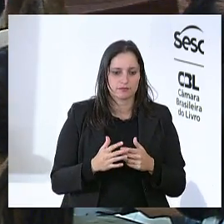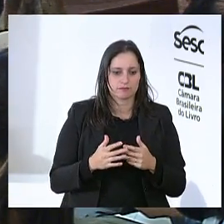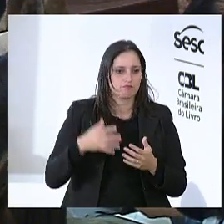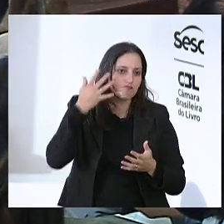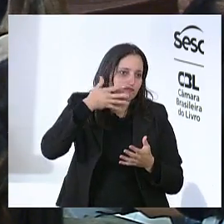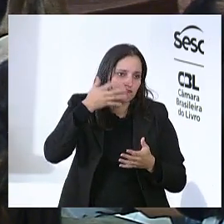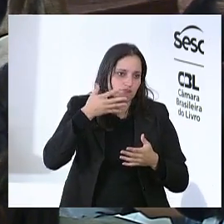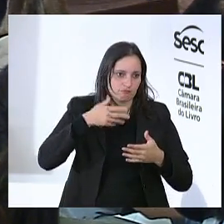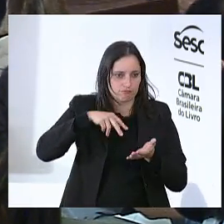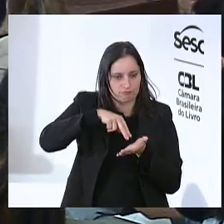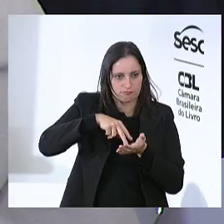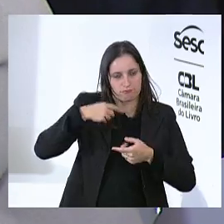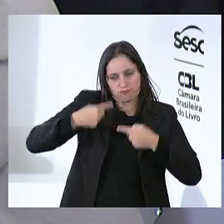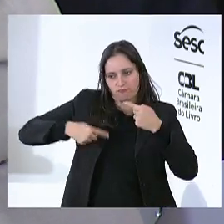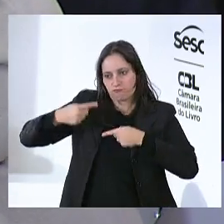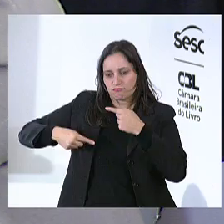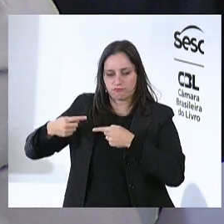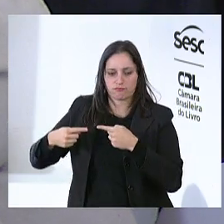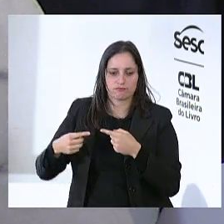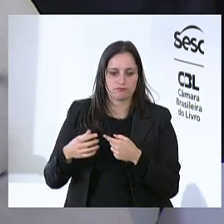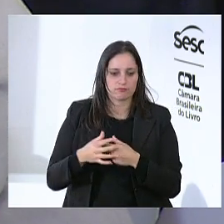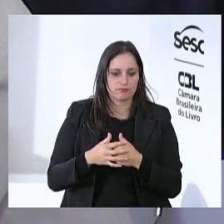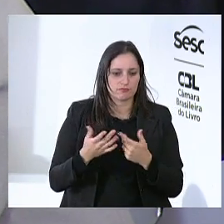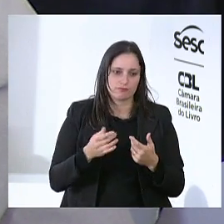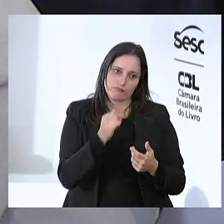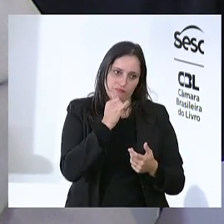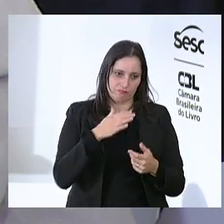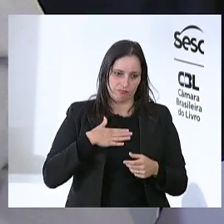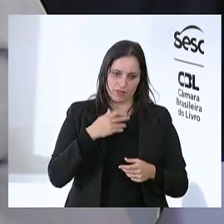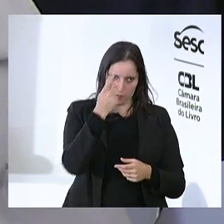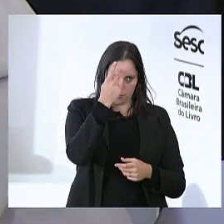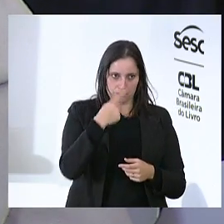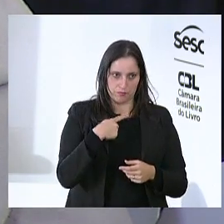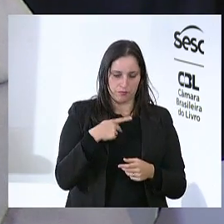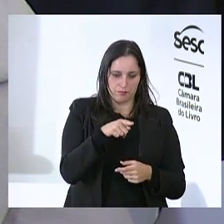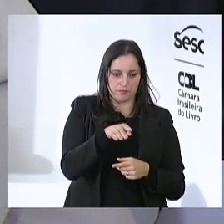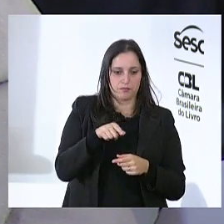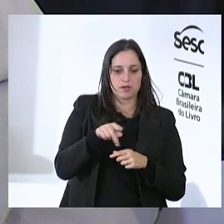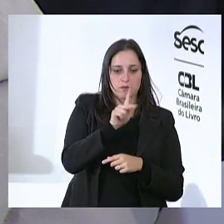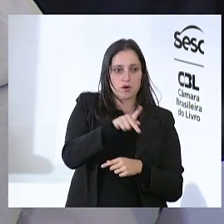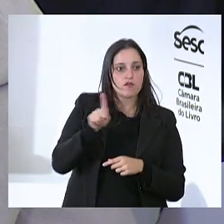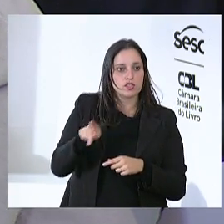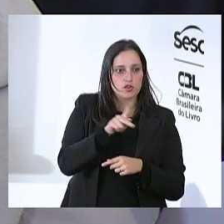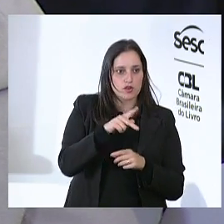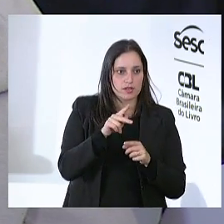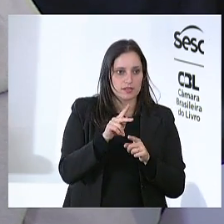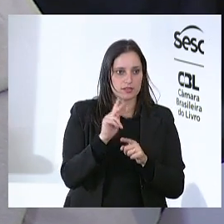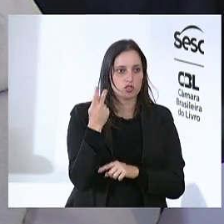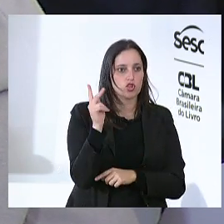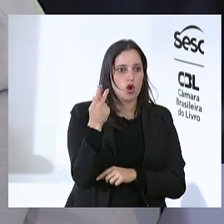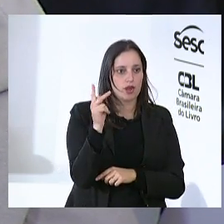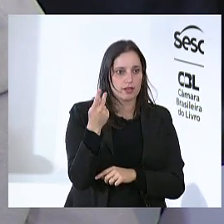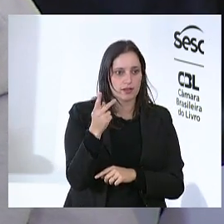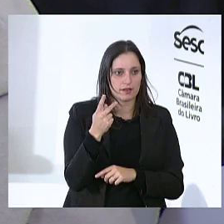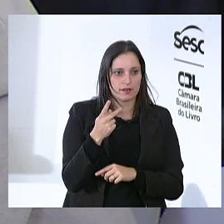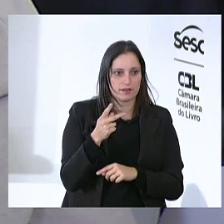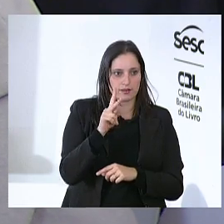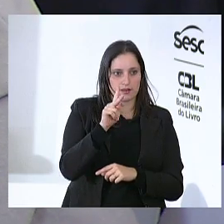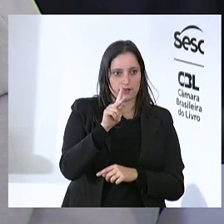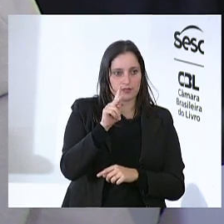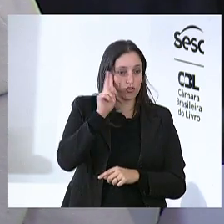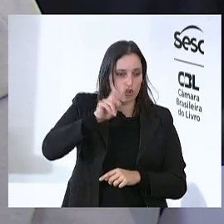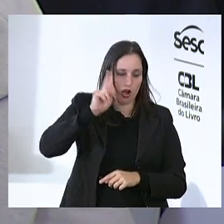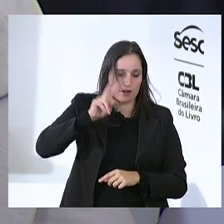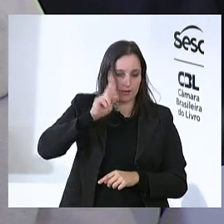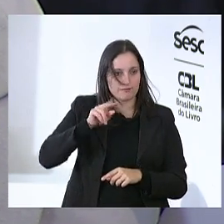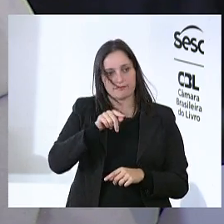de história, eu também sou formada em história, os professores de história, de todos os colégios, pararem as aulas naquele dia, e comentarem o que